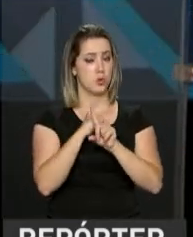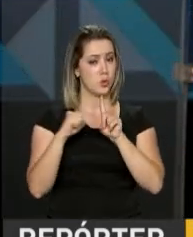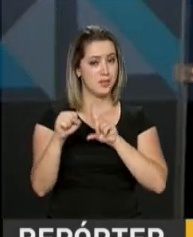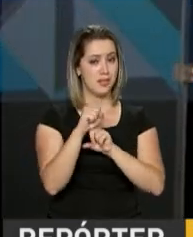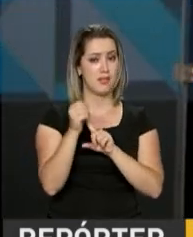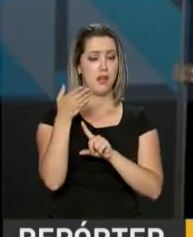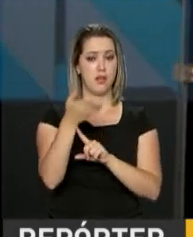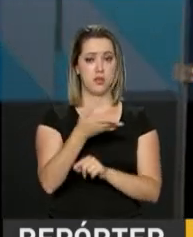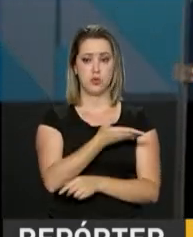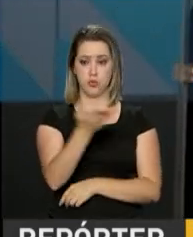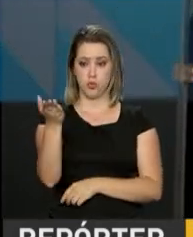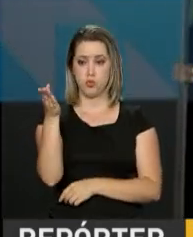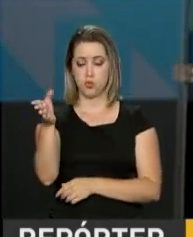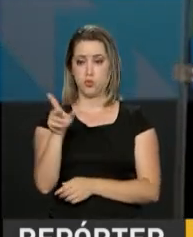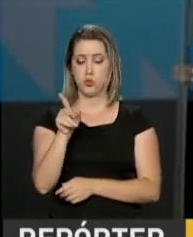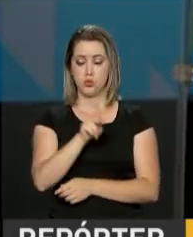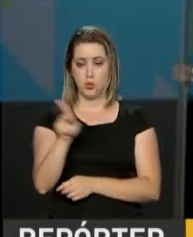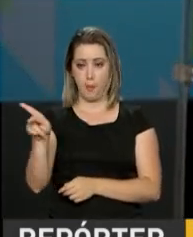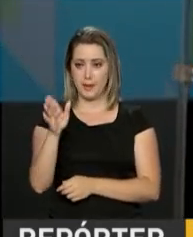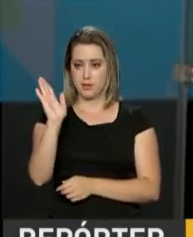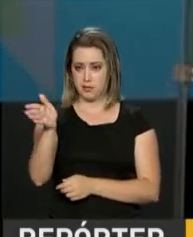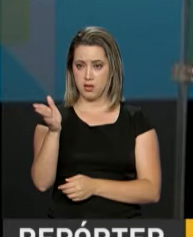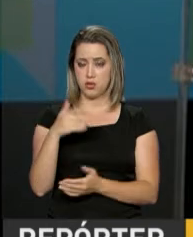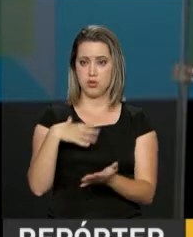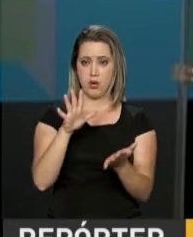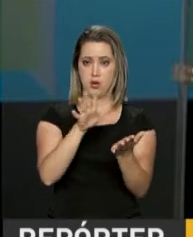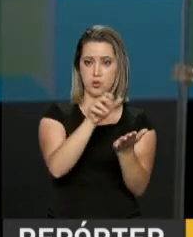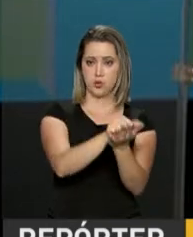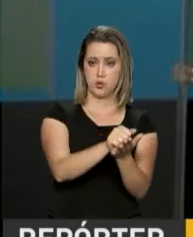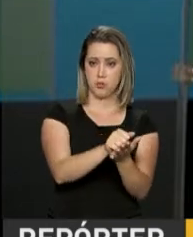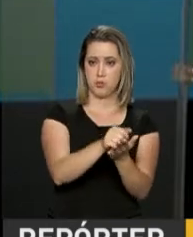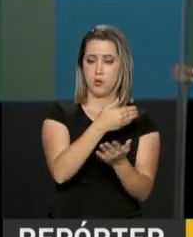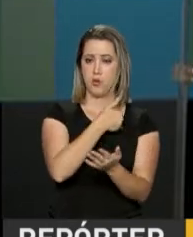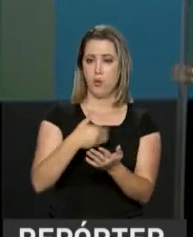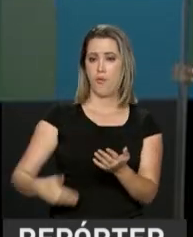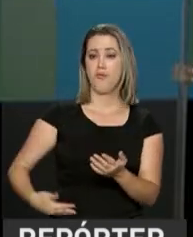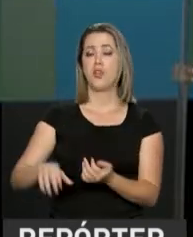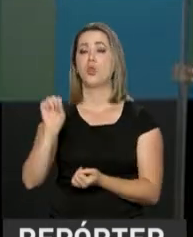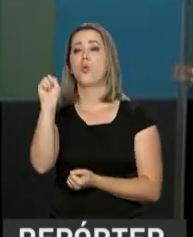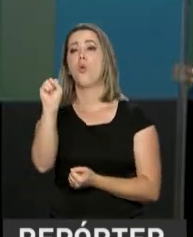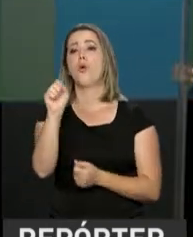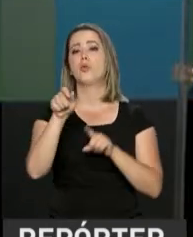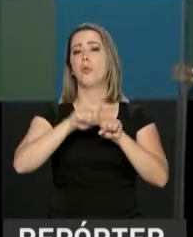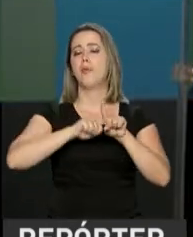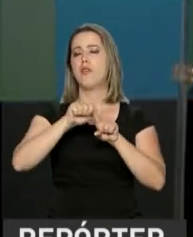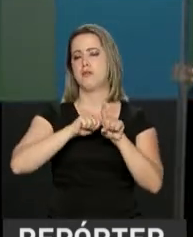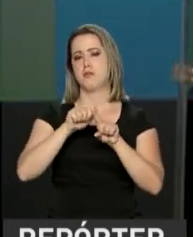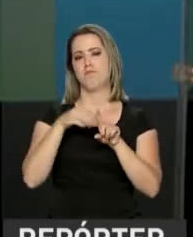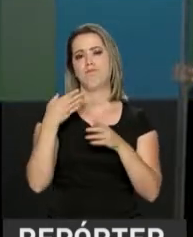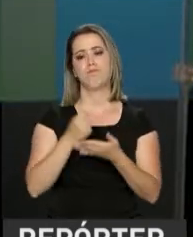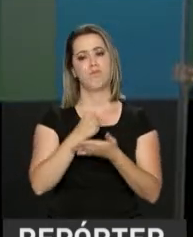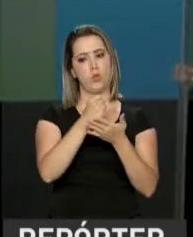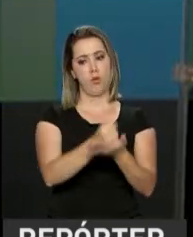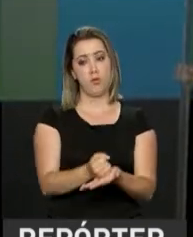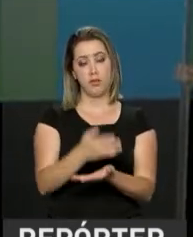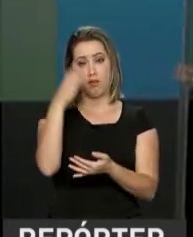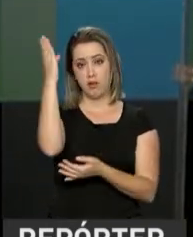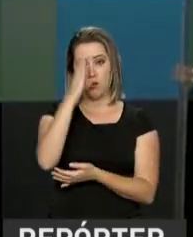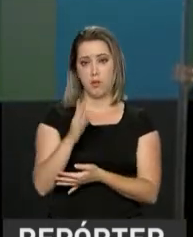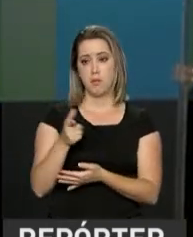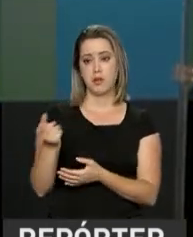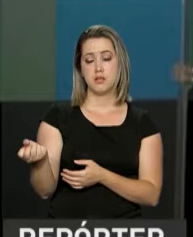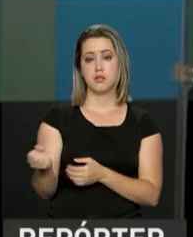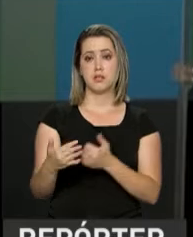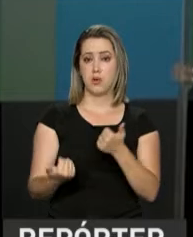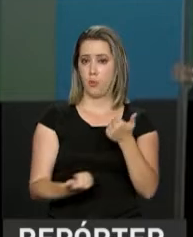que assumiu o governo há menos de caráter efetivo há menos de oito meses entregará o governo ao seu